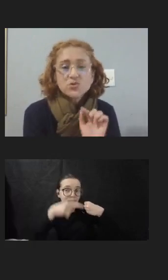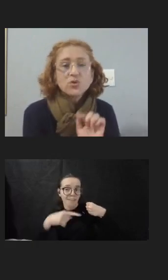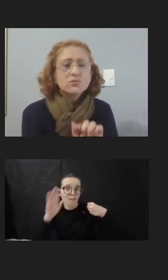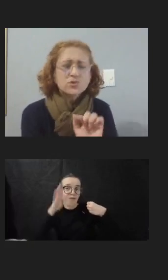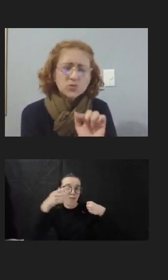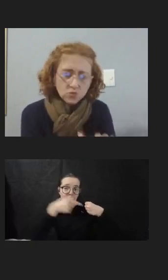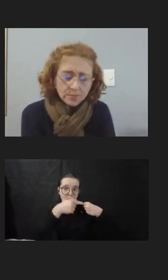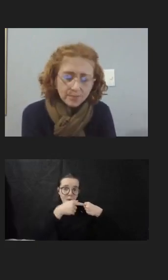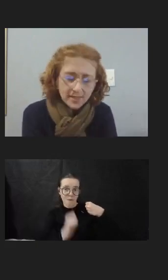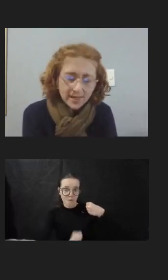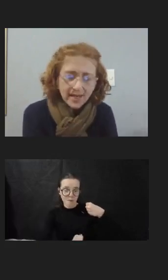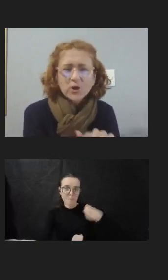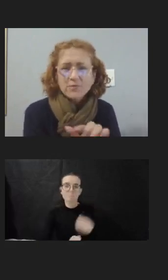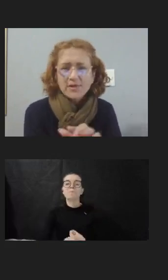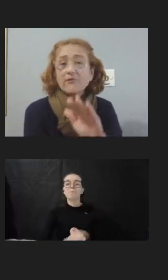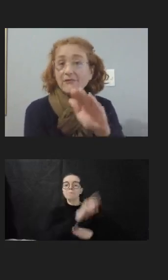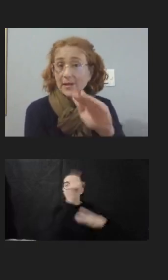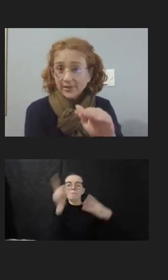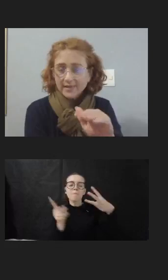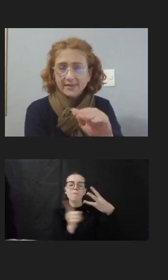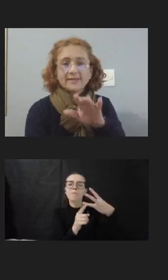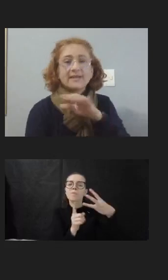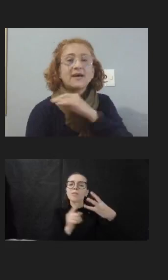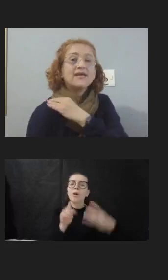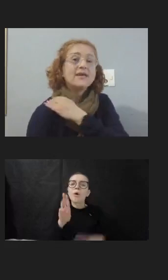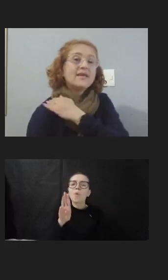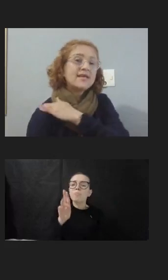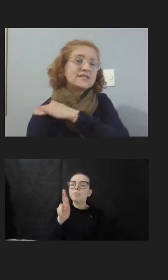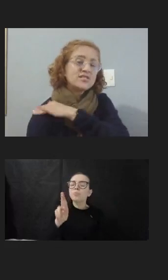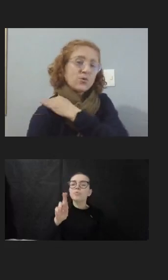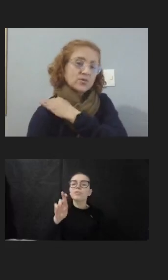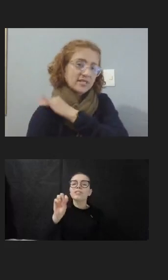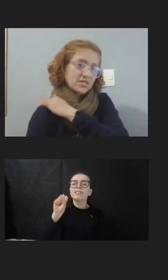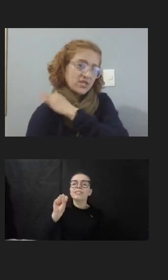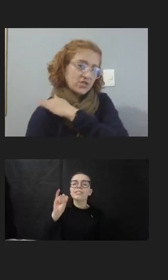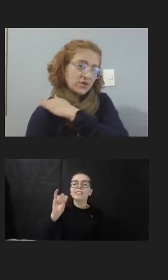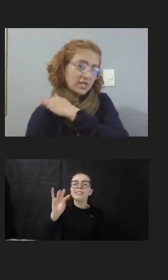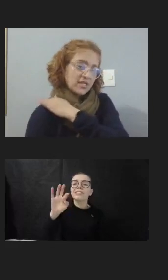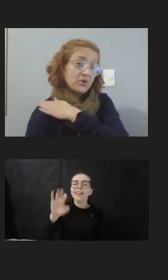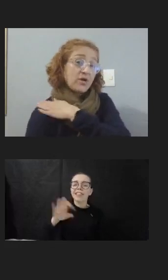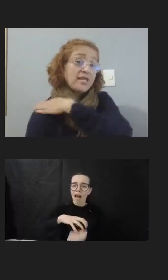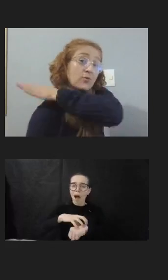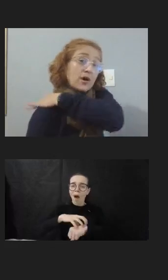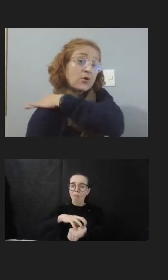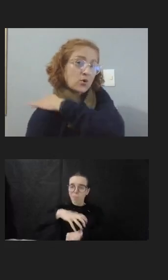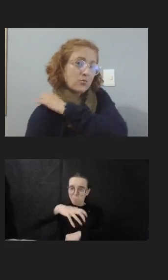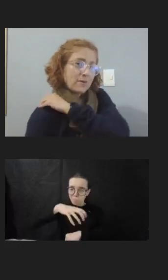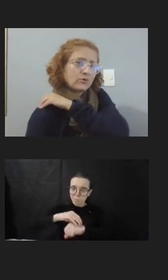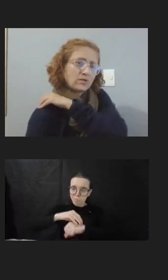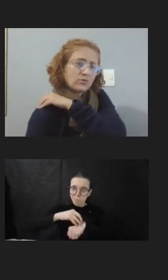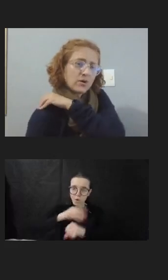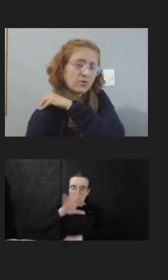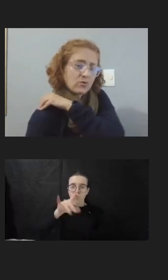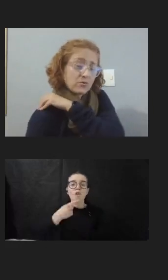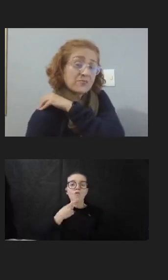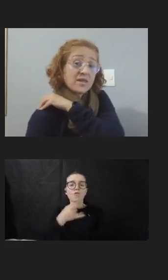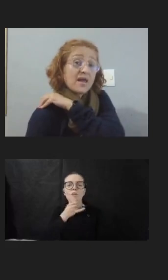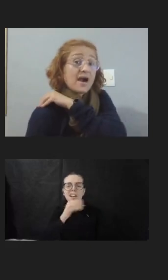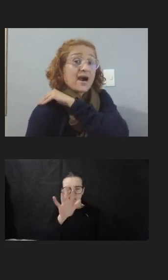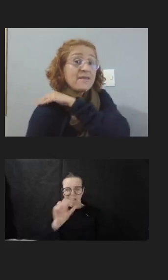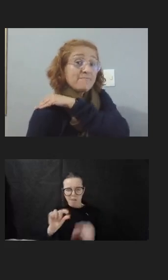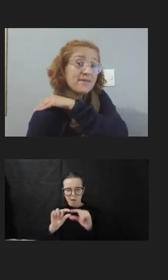bursite subacromial. Vou falar o que é, tá? Esse osso aqui que a gente toca aqui, ó, ele é o acrômio, a ponta do